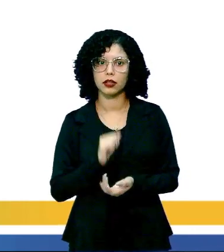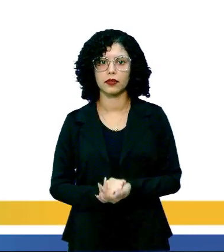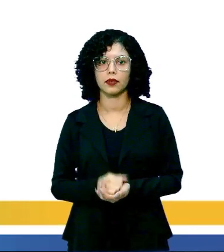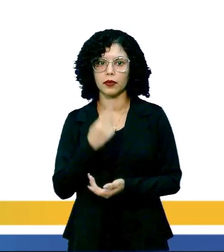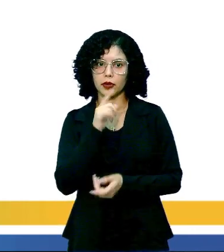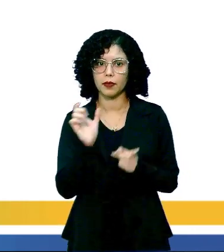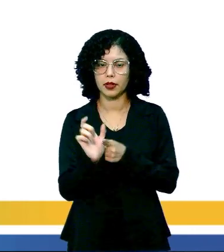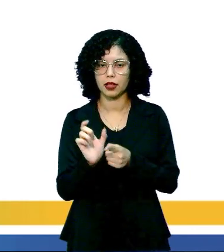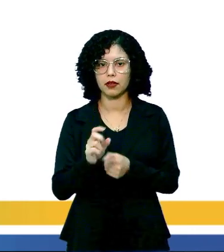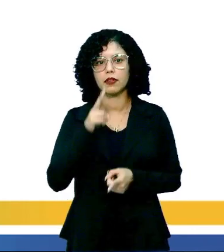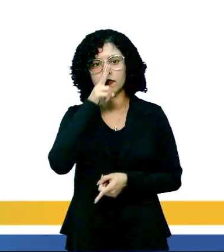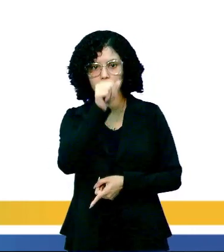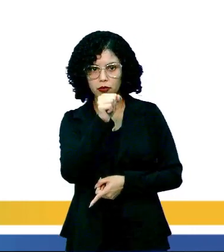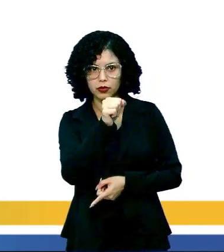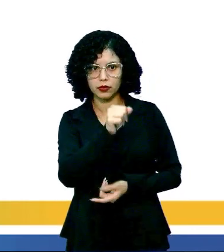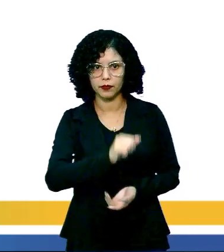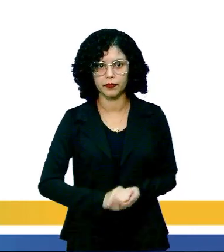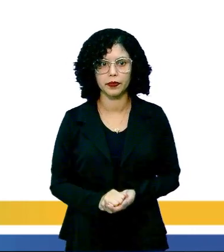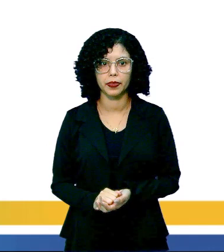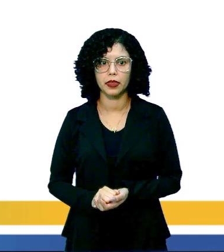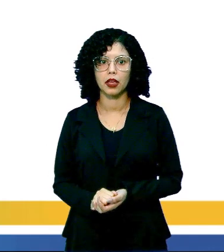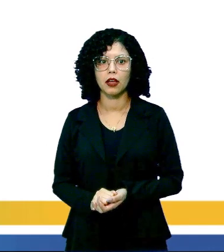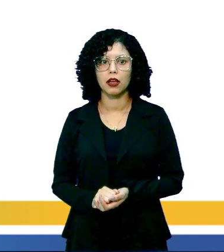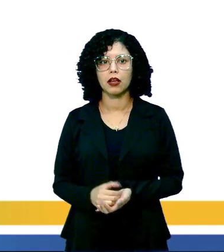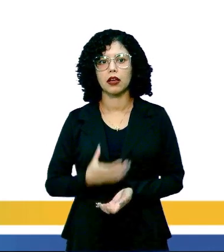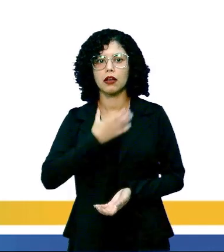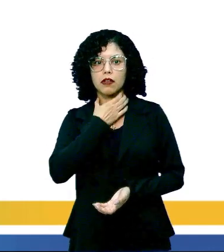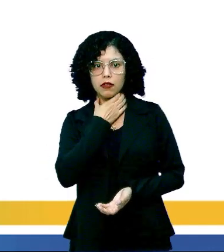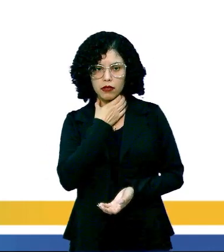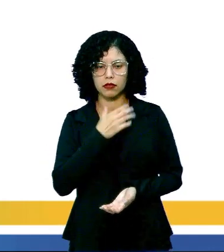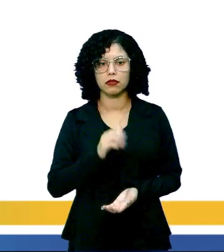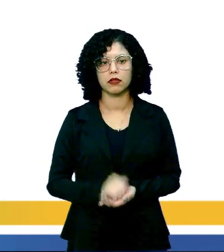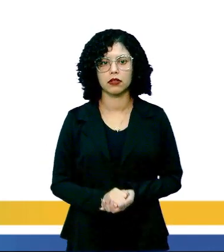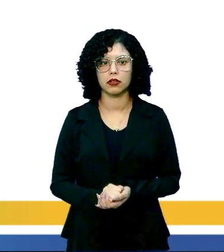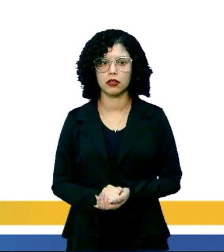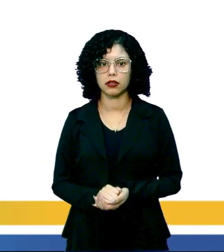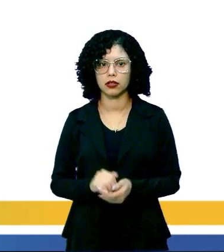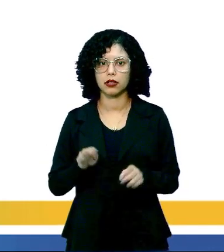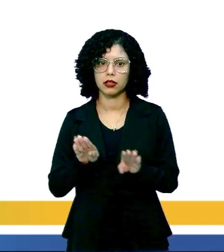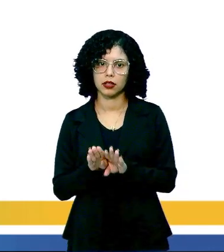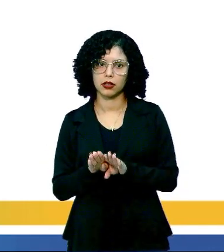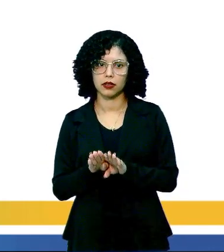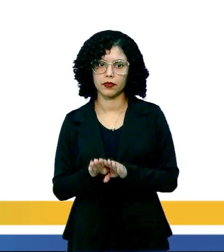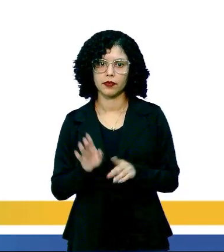na boca a palavra força. A